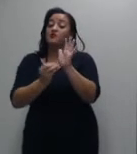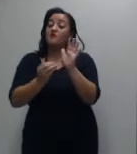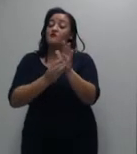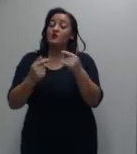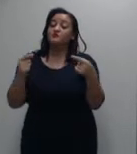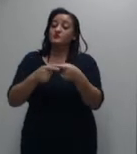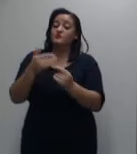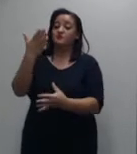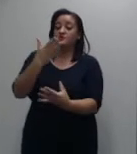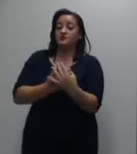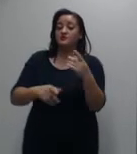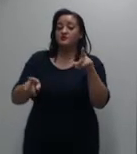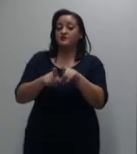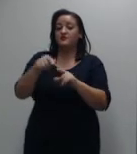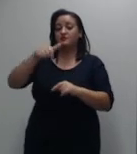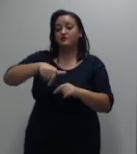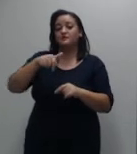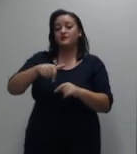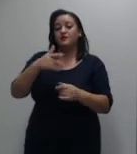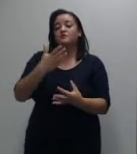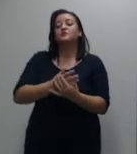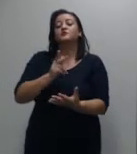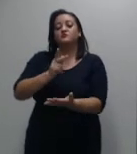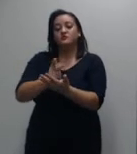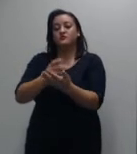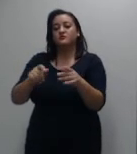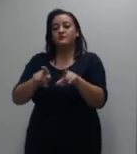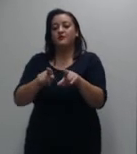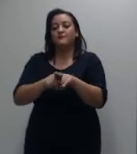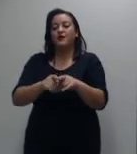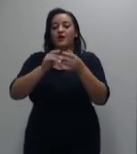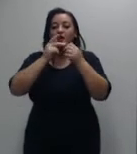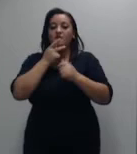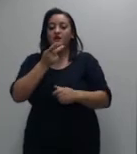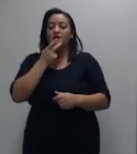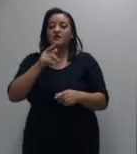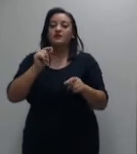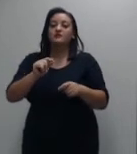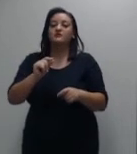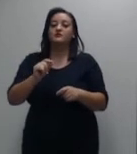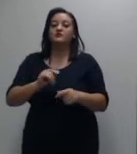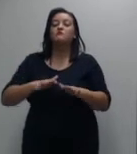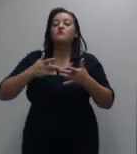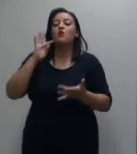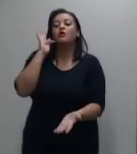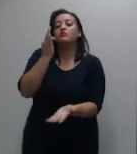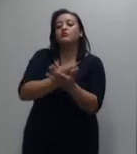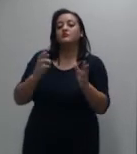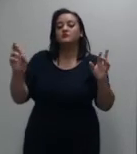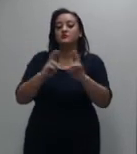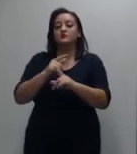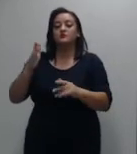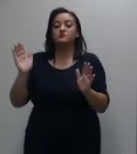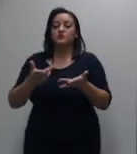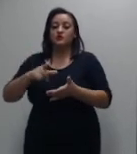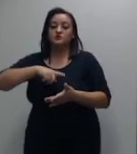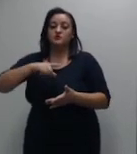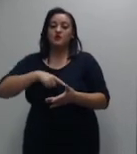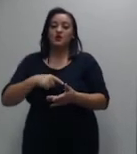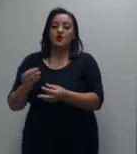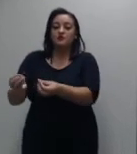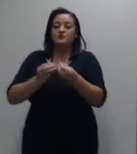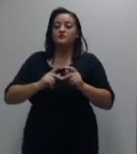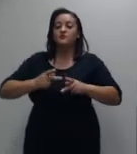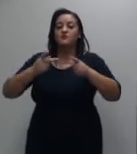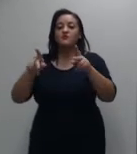processual no presente processo homologatório afirmando que em que Pese o requerente já logrado recebeu o valor